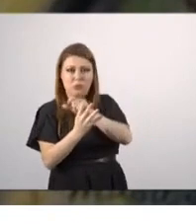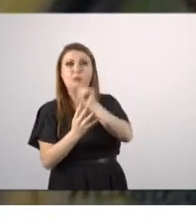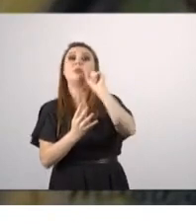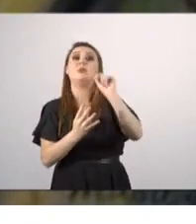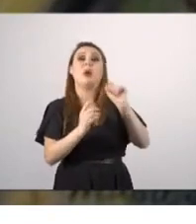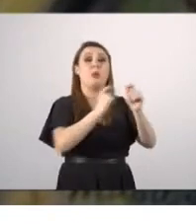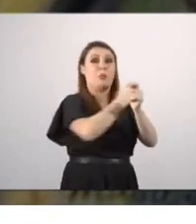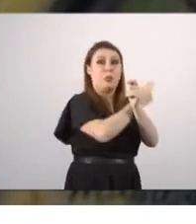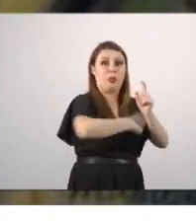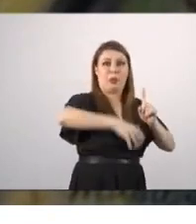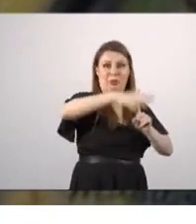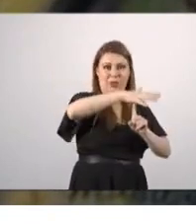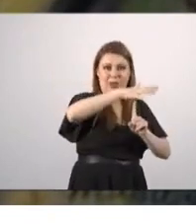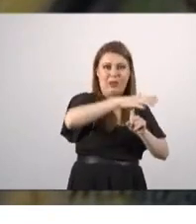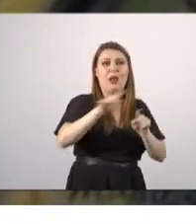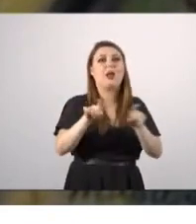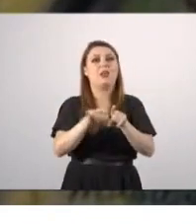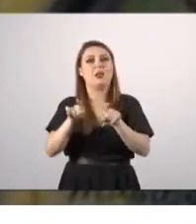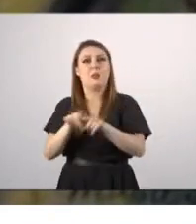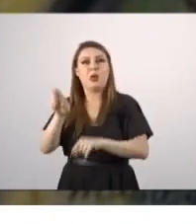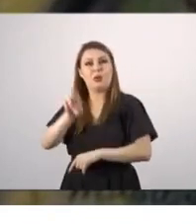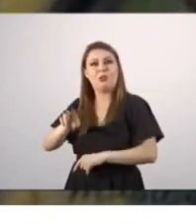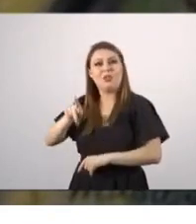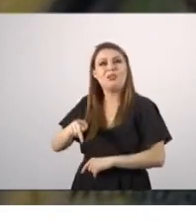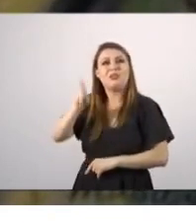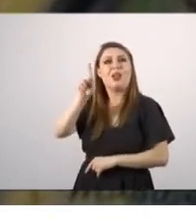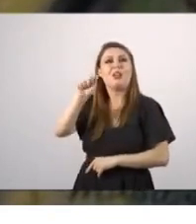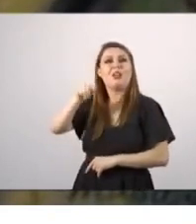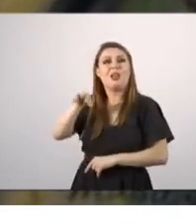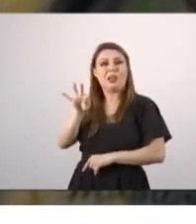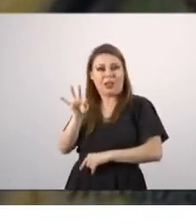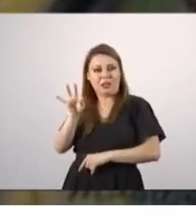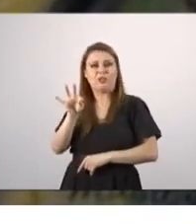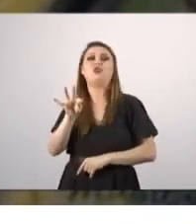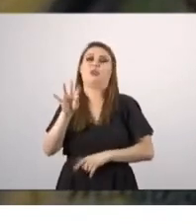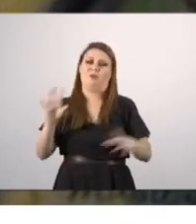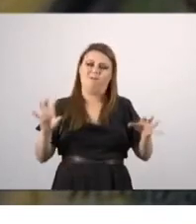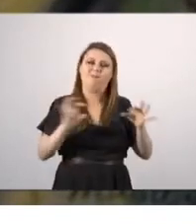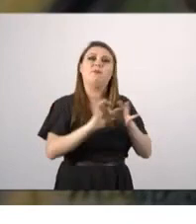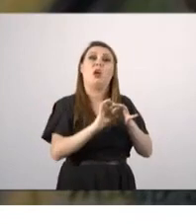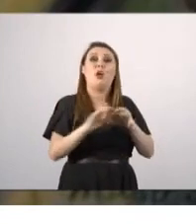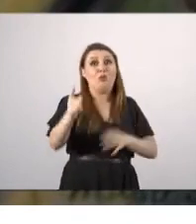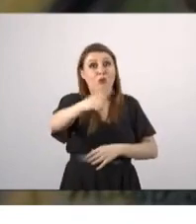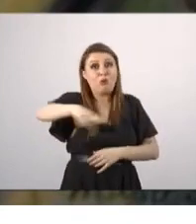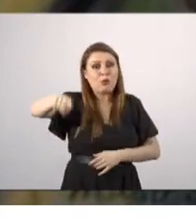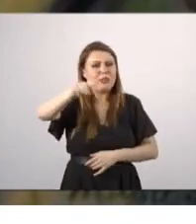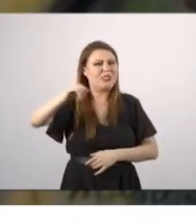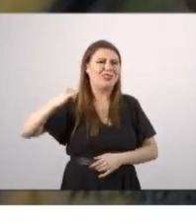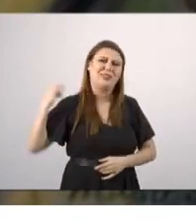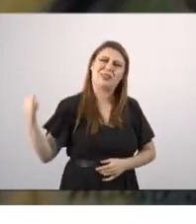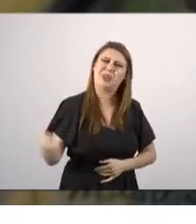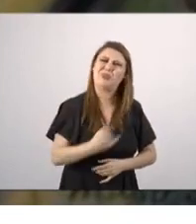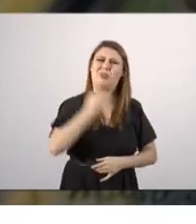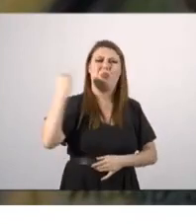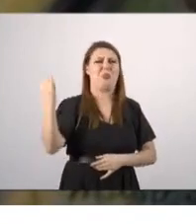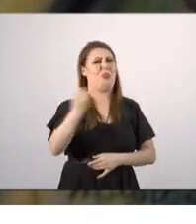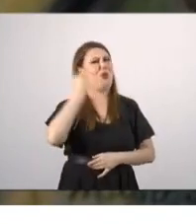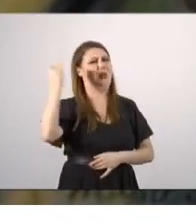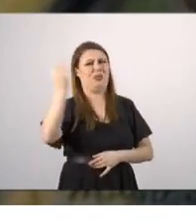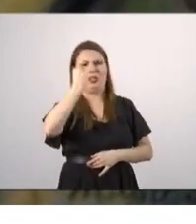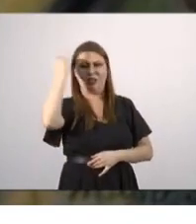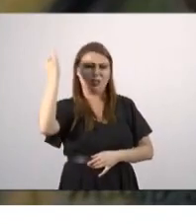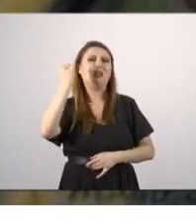Paraná e pela Kent State University. E vocês foram decisivos na